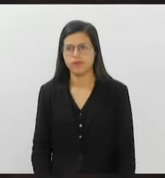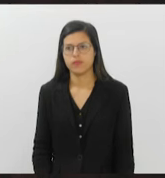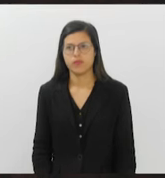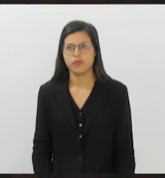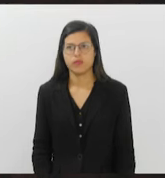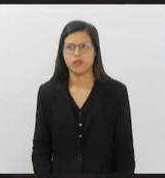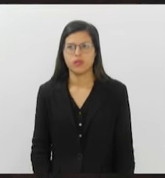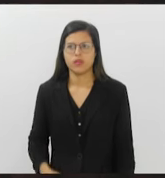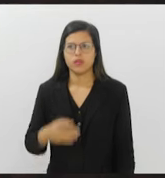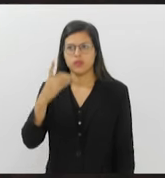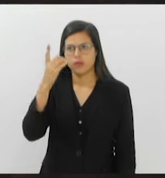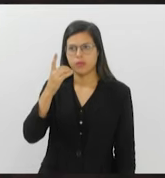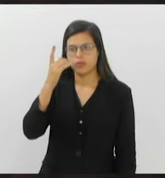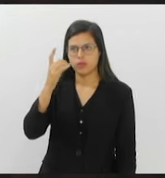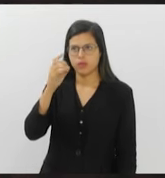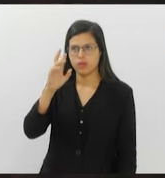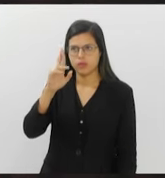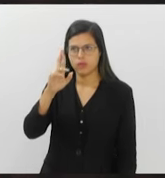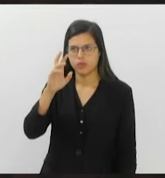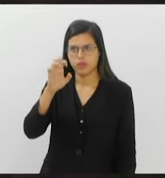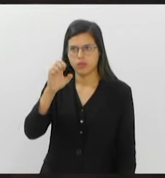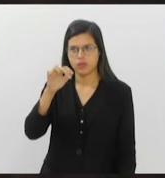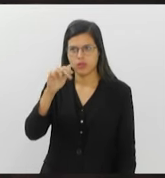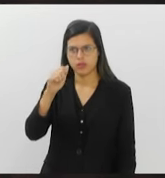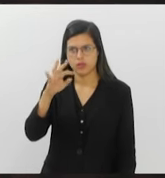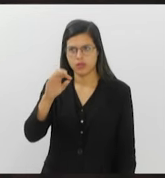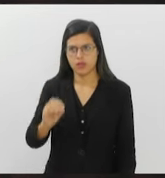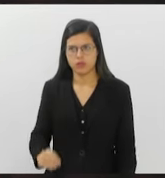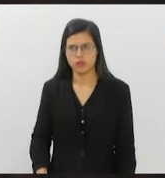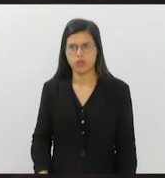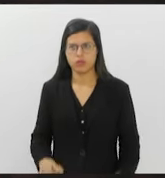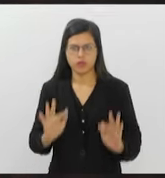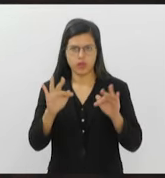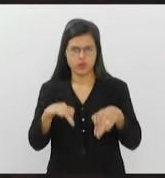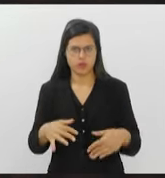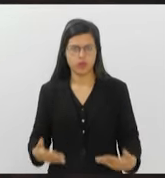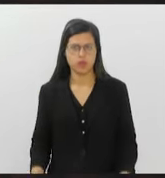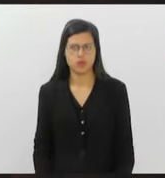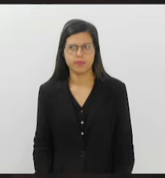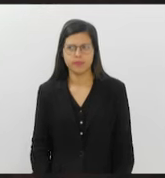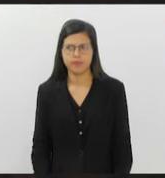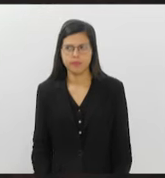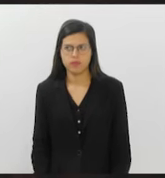Deputado Renato Miranda. E fechamos.